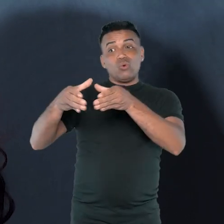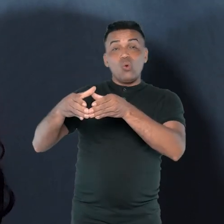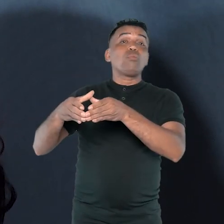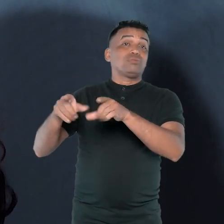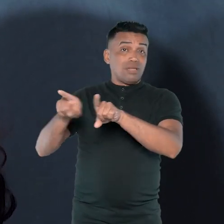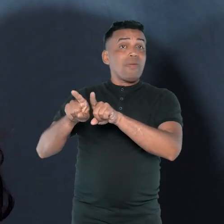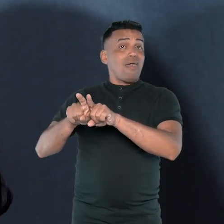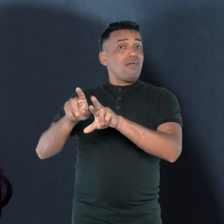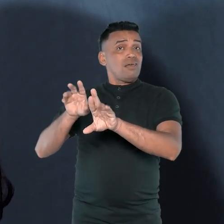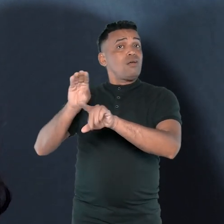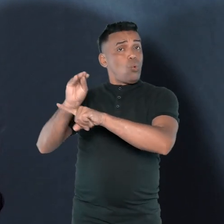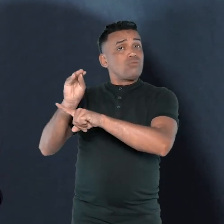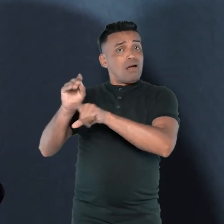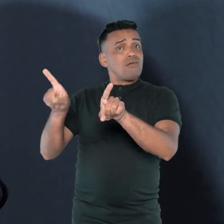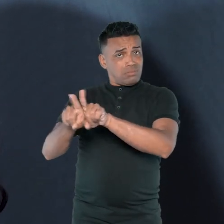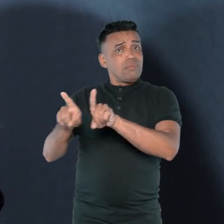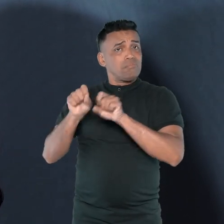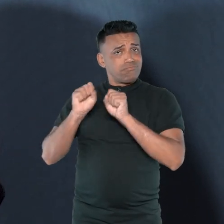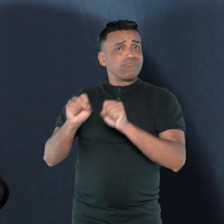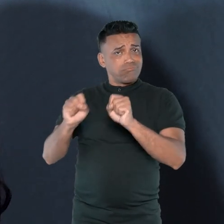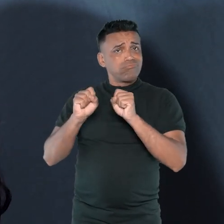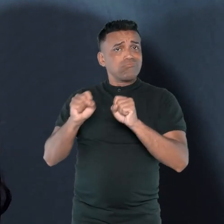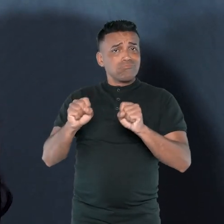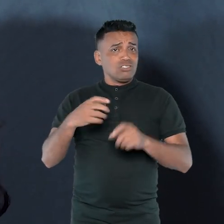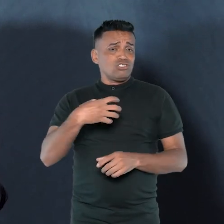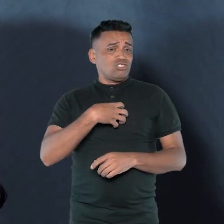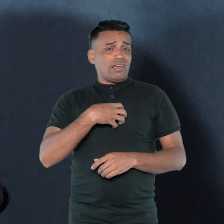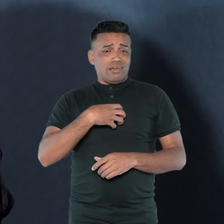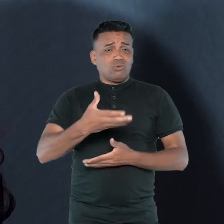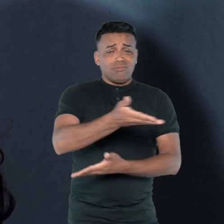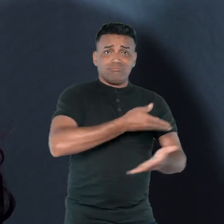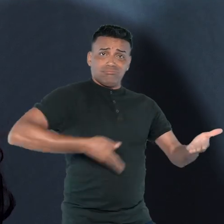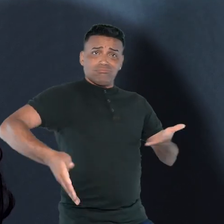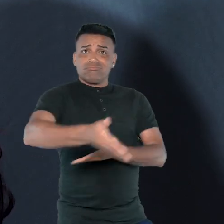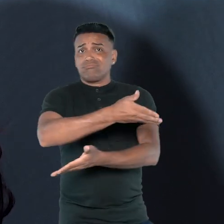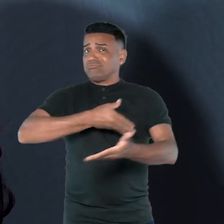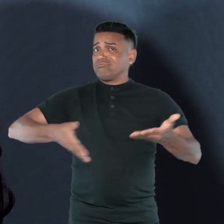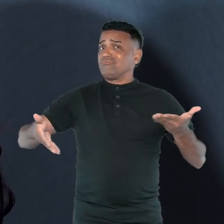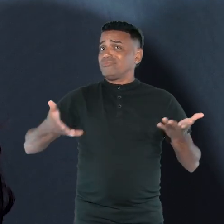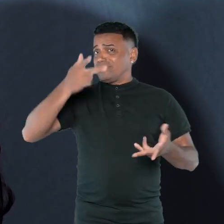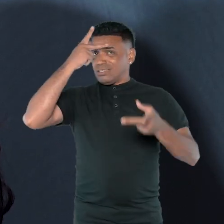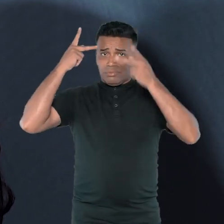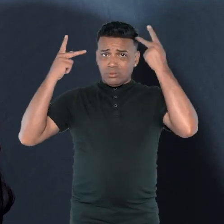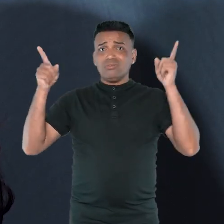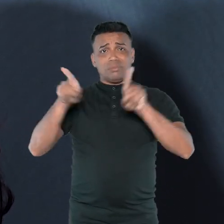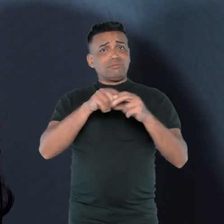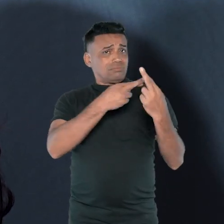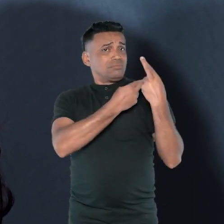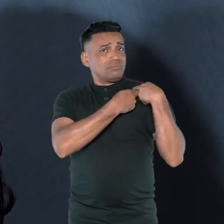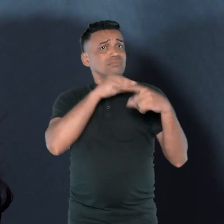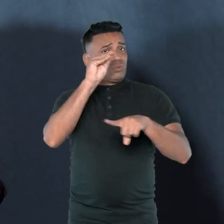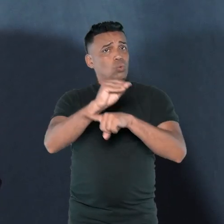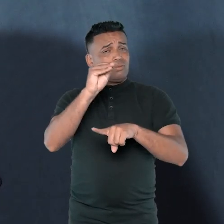para esse cuidado ser feito pode ser feito de uma forma mais socializada, de uma forma também que as pessoas retomem algo